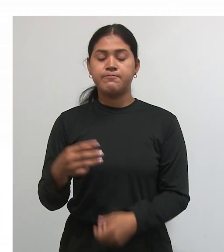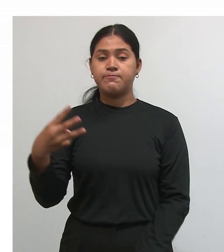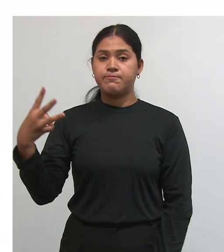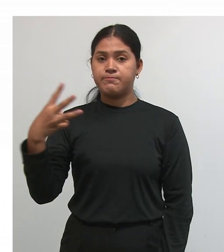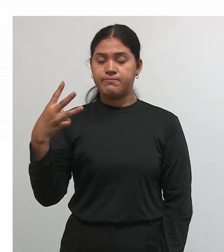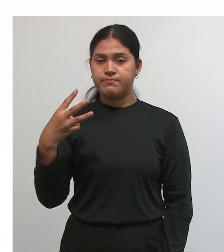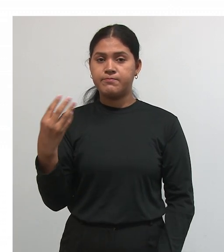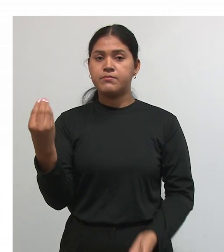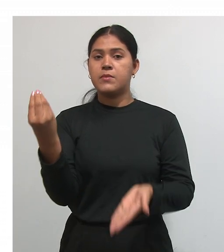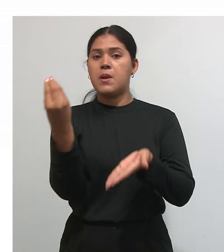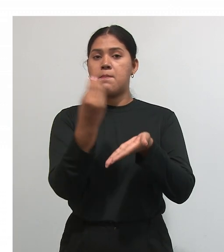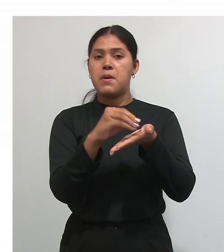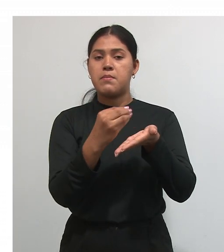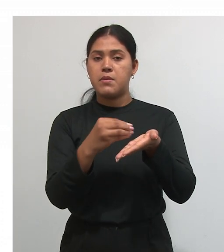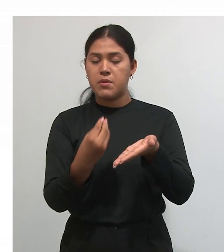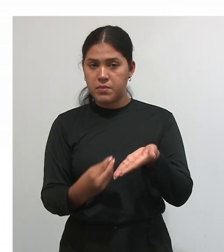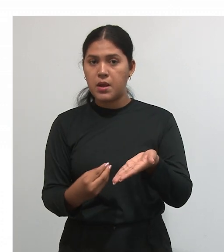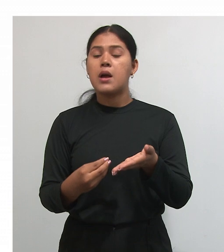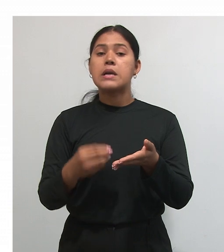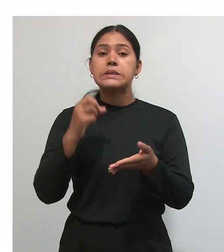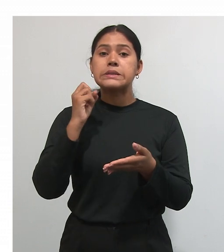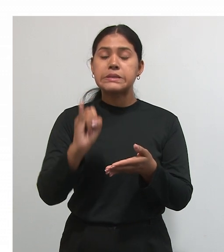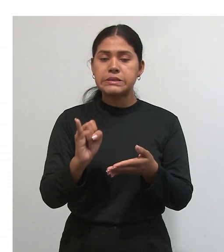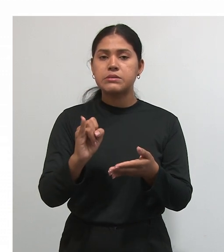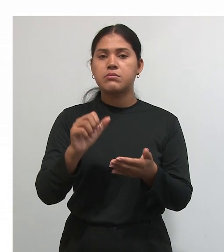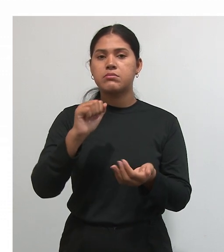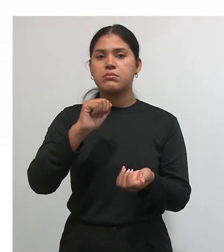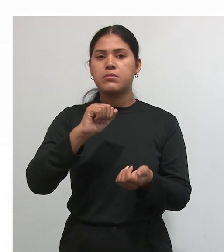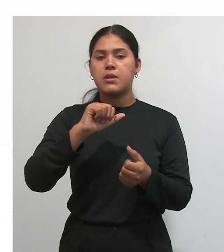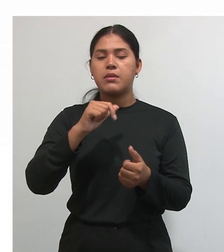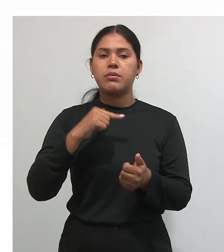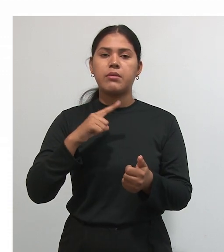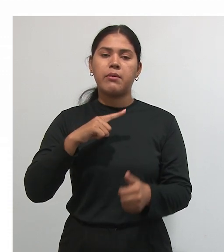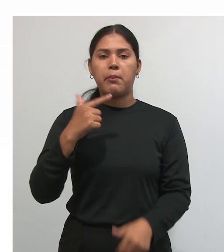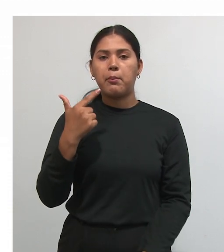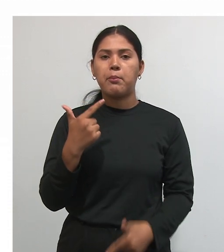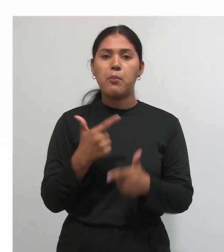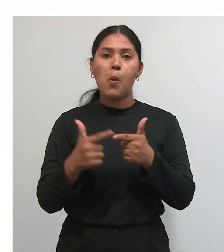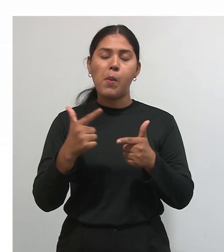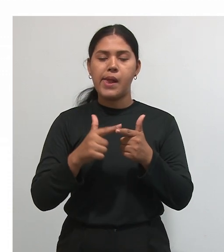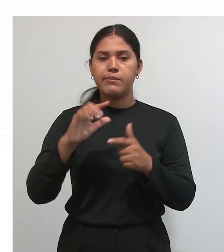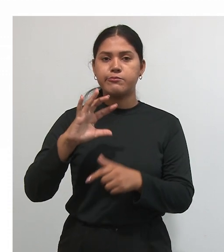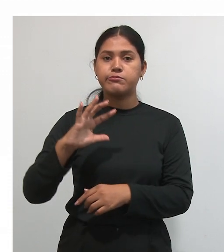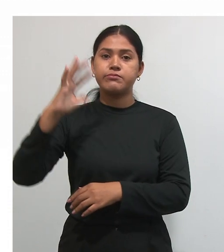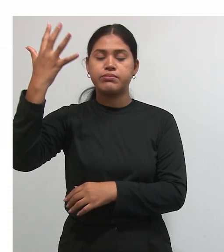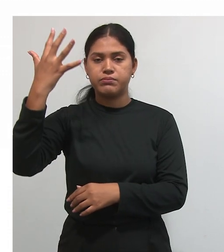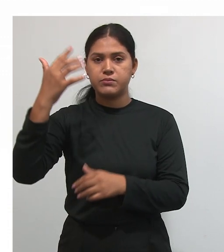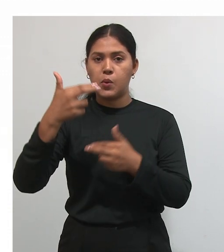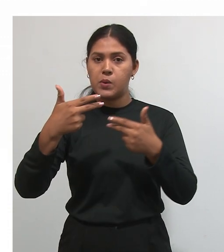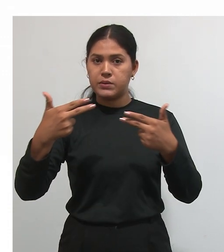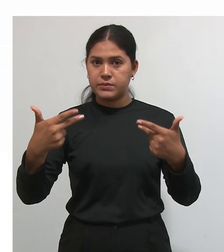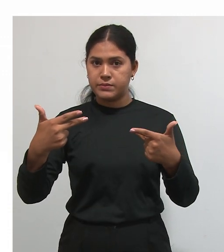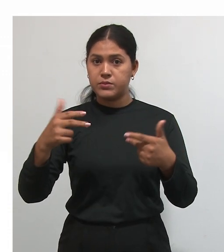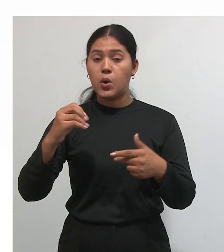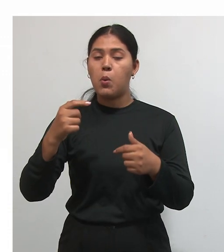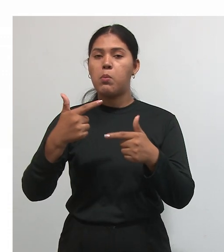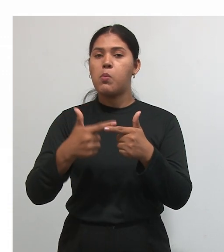ser anotado também eventuais alterações ocorridas, tá? Ou com o estado de conservação do